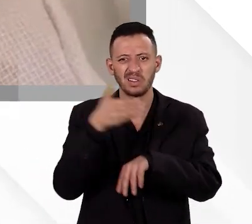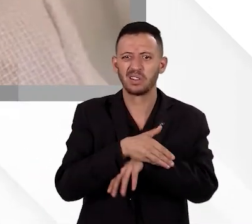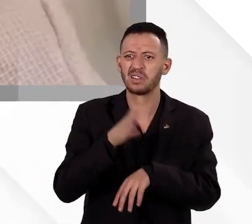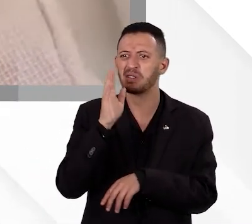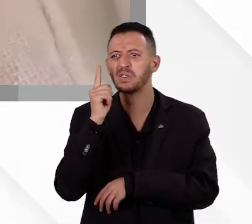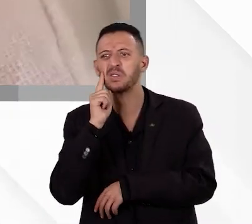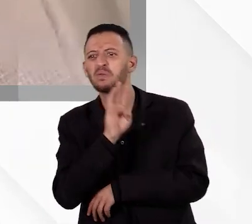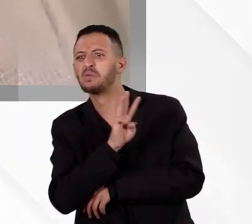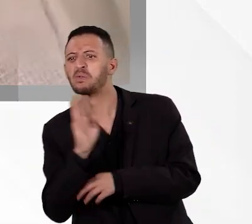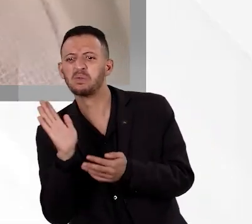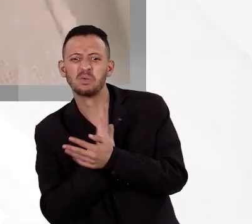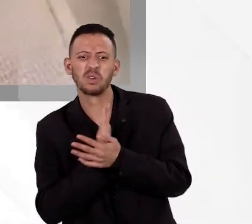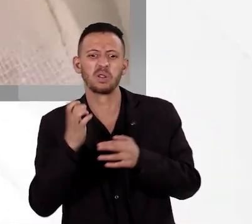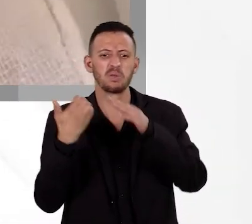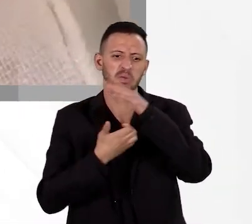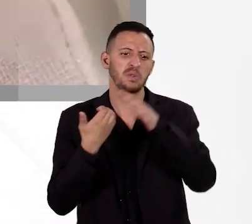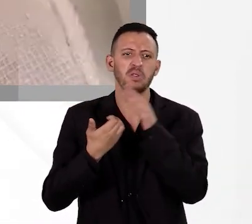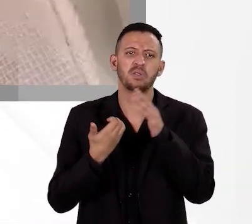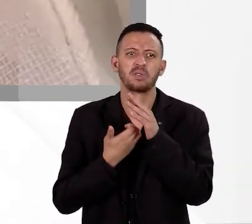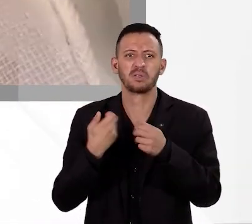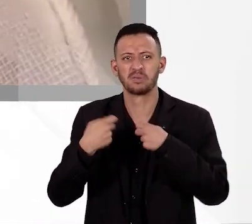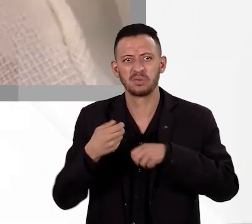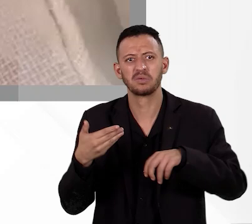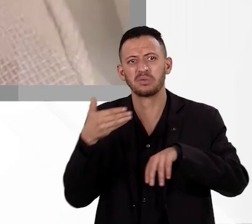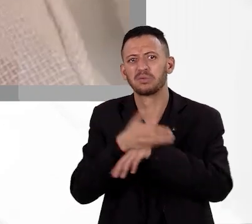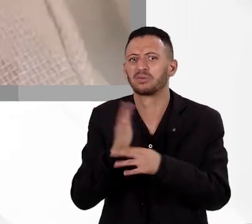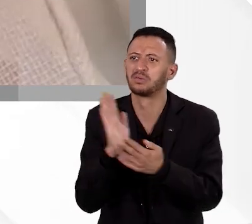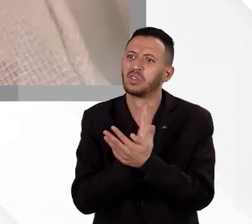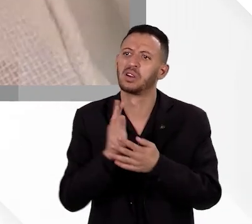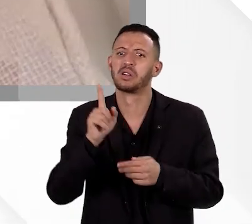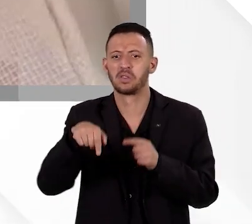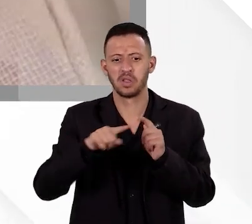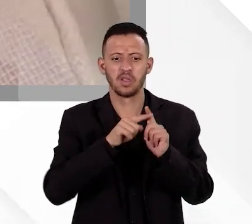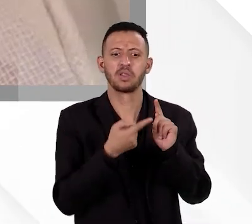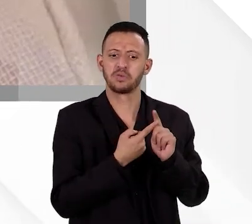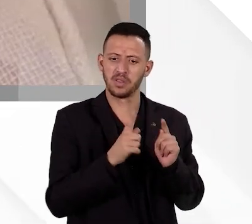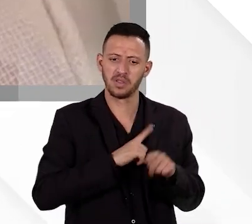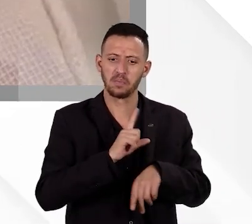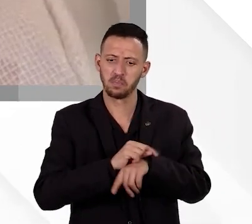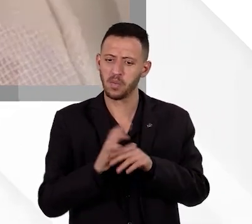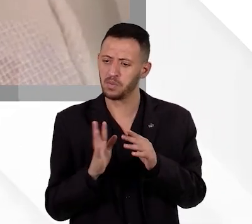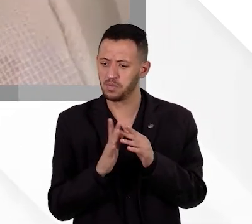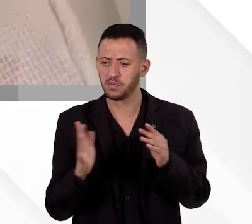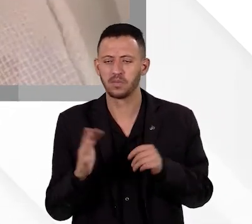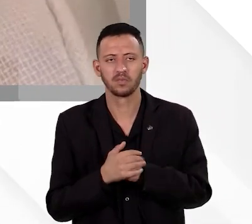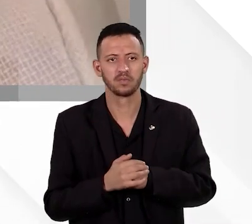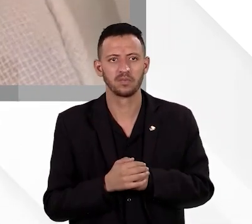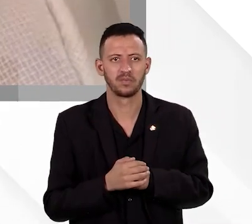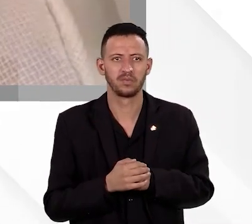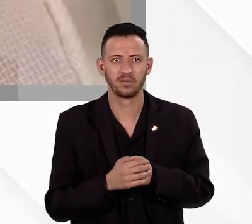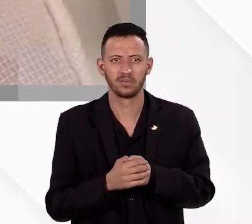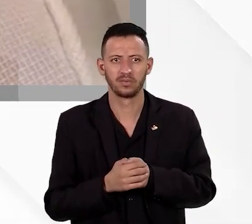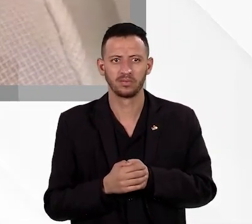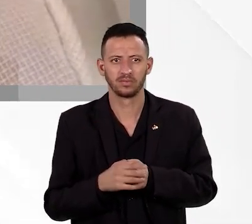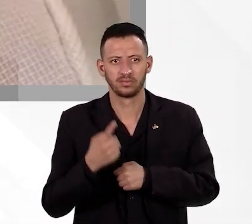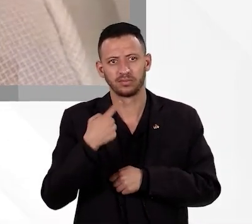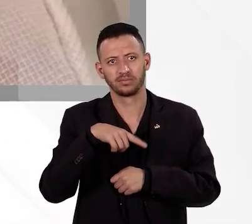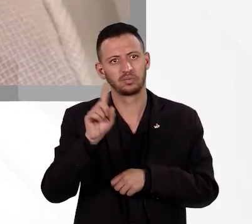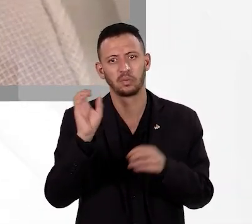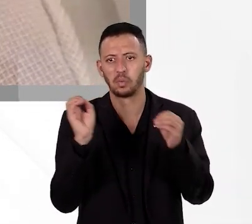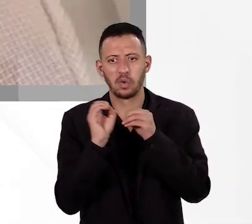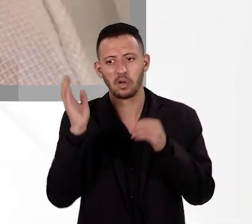que já haviam saído da empresa, algumas que ainda estavam, que tinham passado por um período de gestação, e